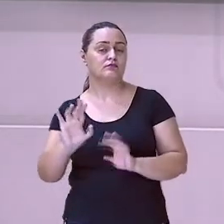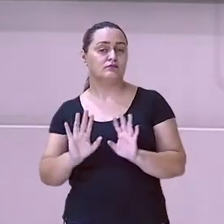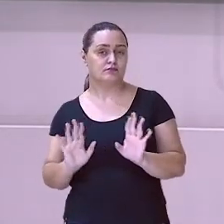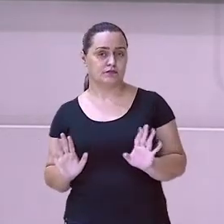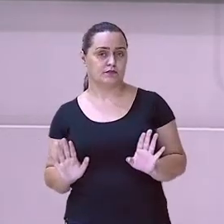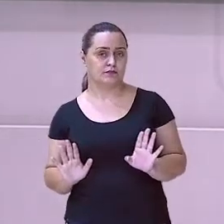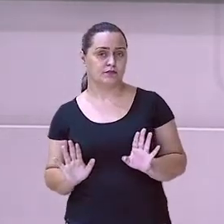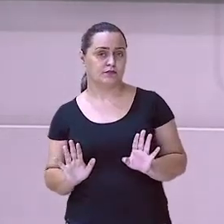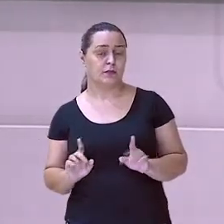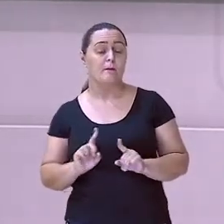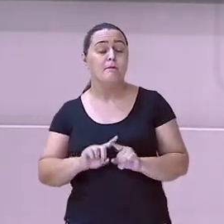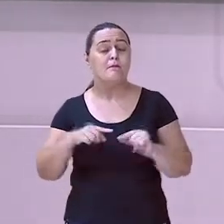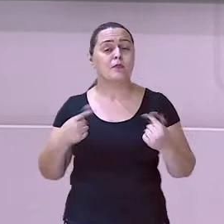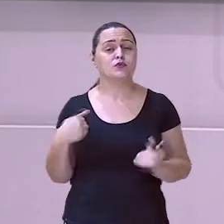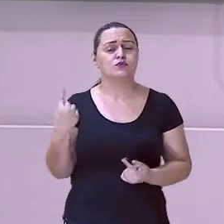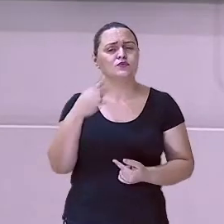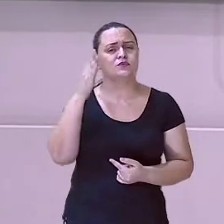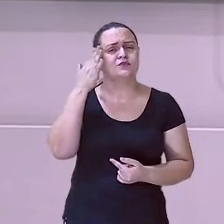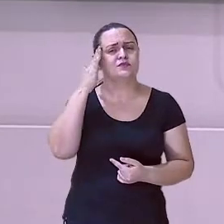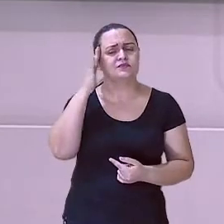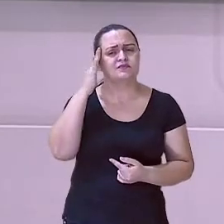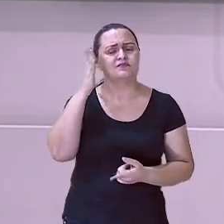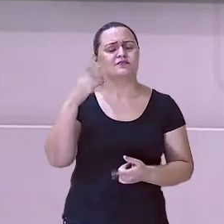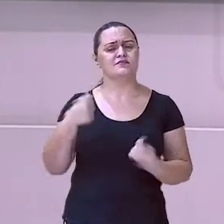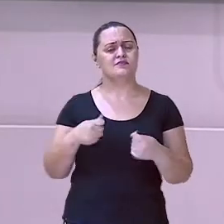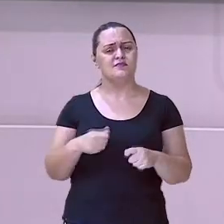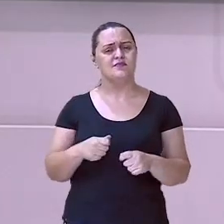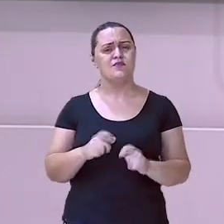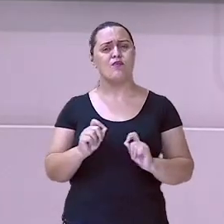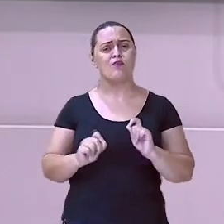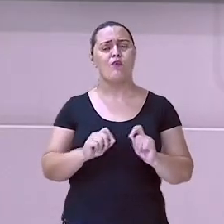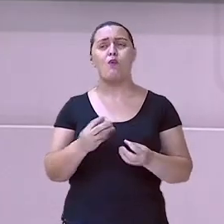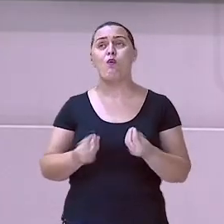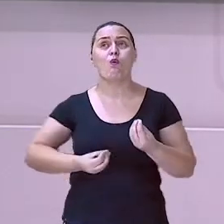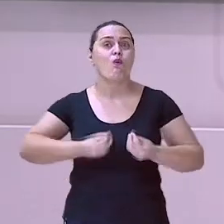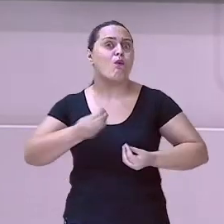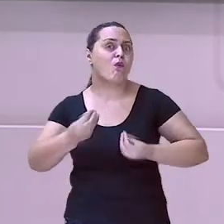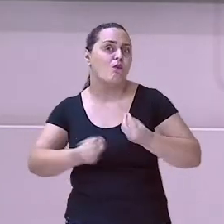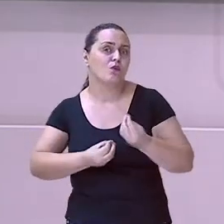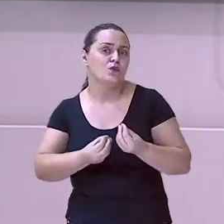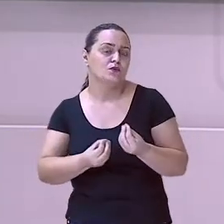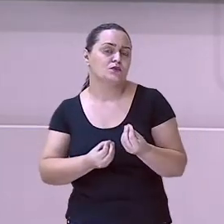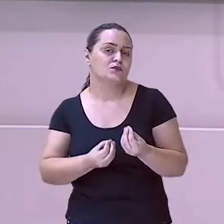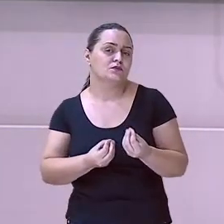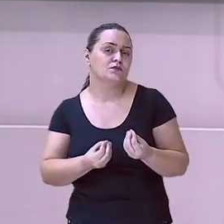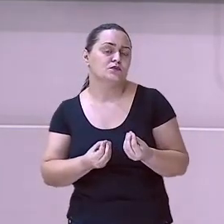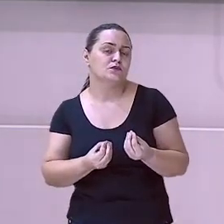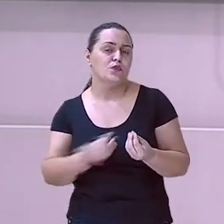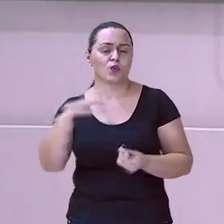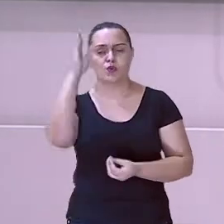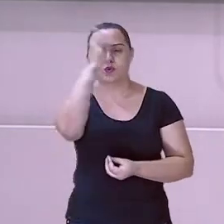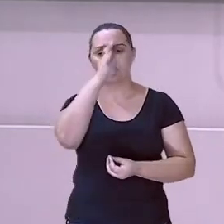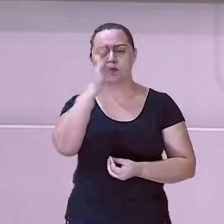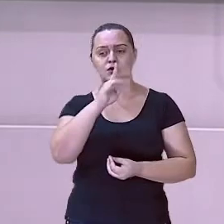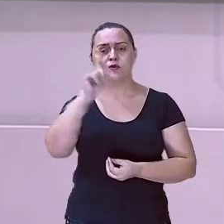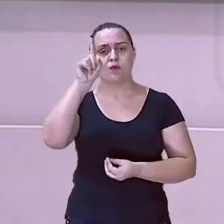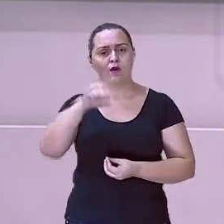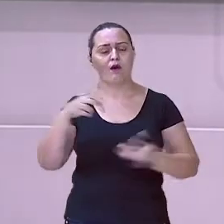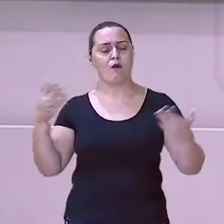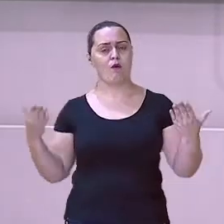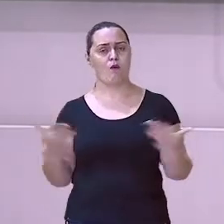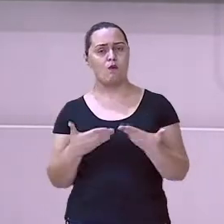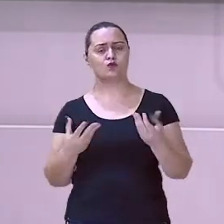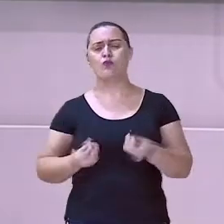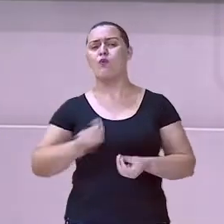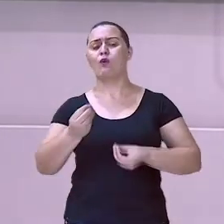precisamos entender essa formação hoje. Ela é resultado de acordos,